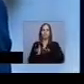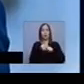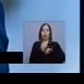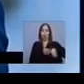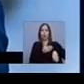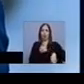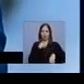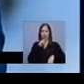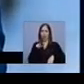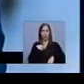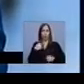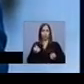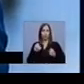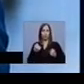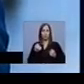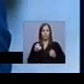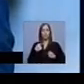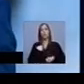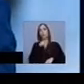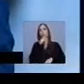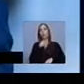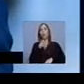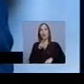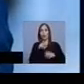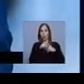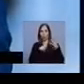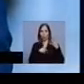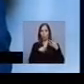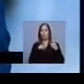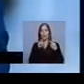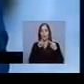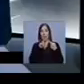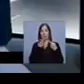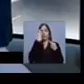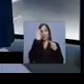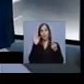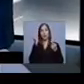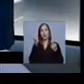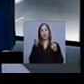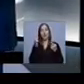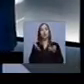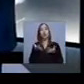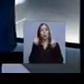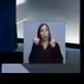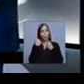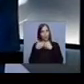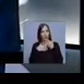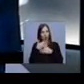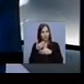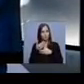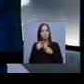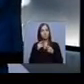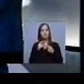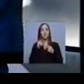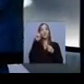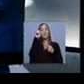esse é o resumo 594 é que é o primeiro que é saber comprar essa recobre recuperar eu saber comprar não é só no final